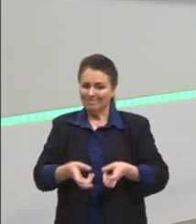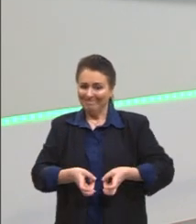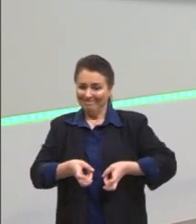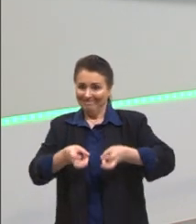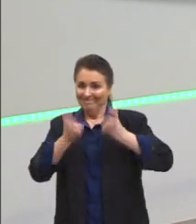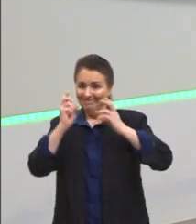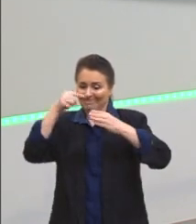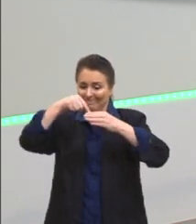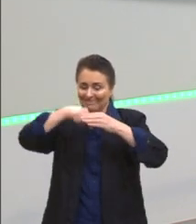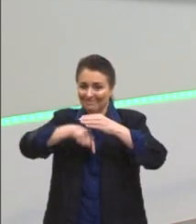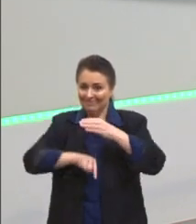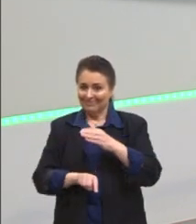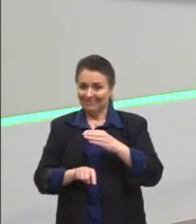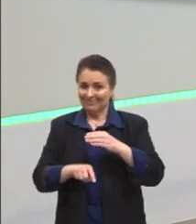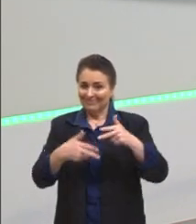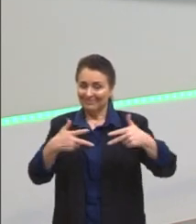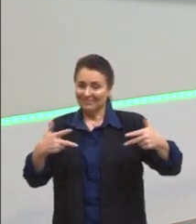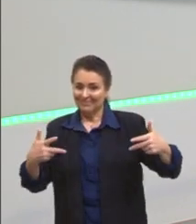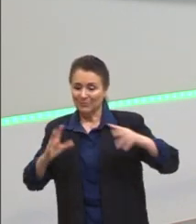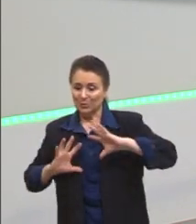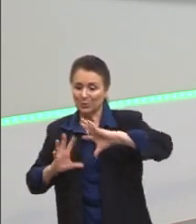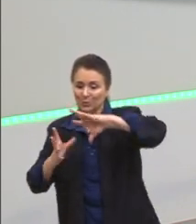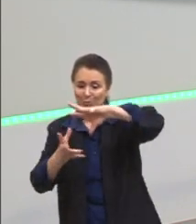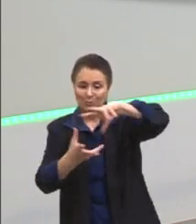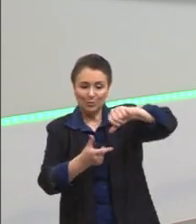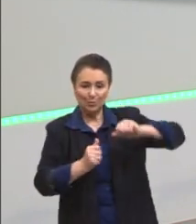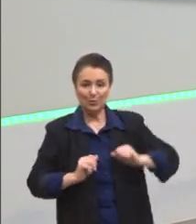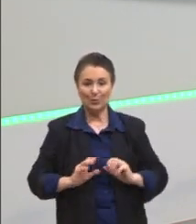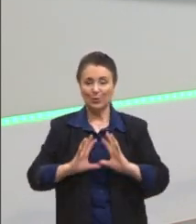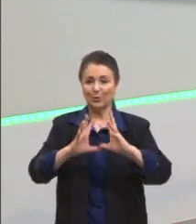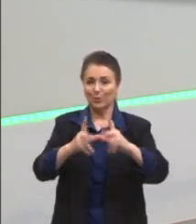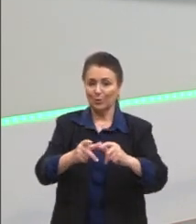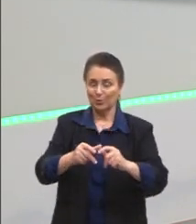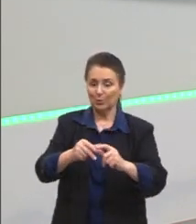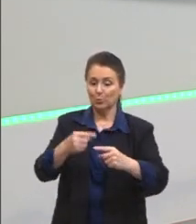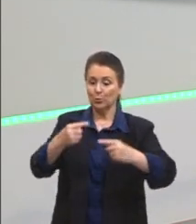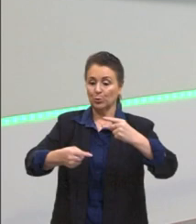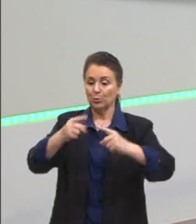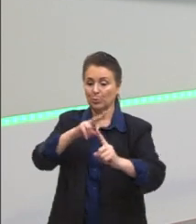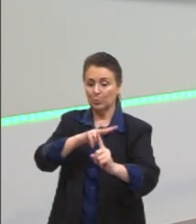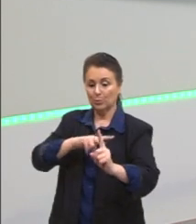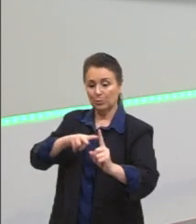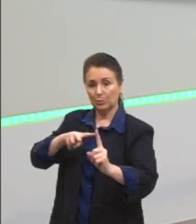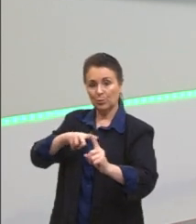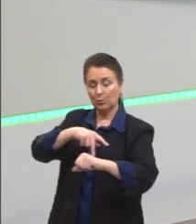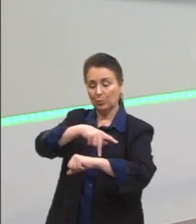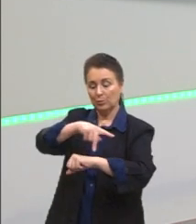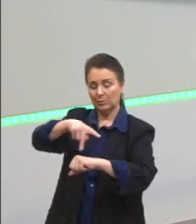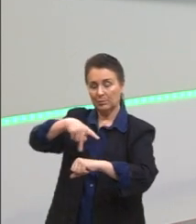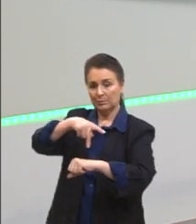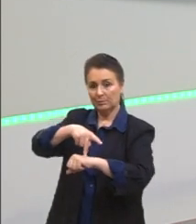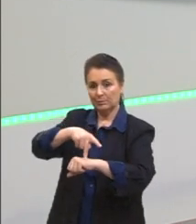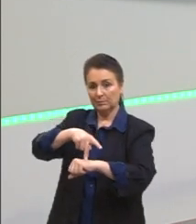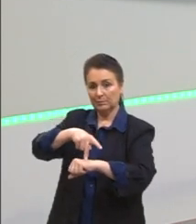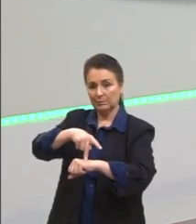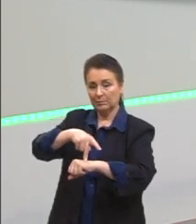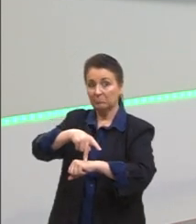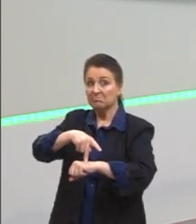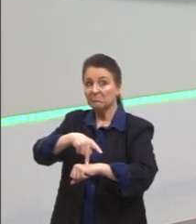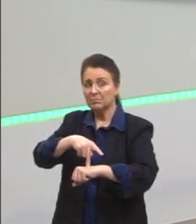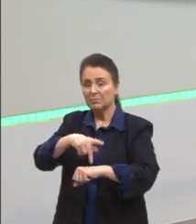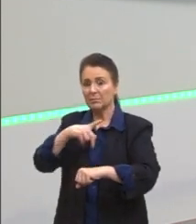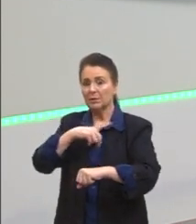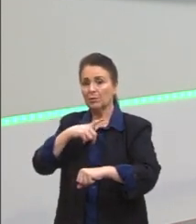econômicos de todo mundo nós discutimos nessa perspectiva né que os países Ou eles ofereciam